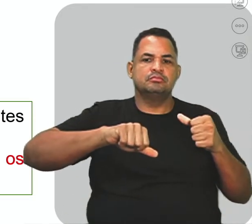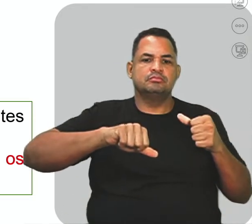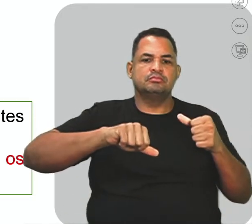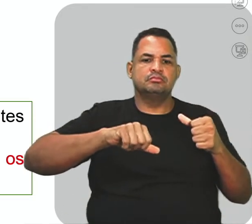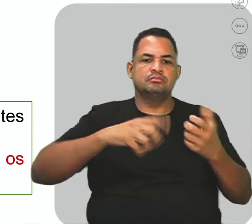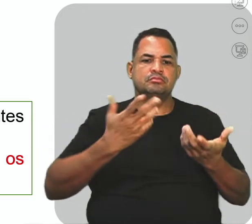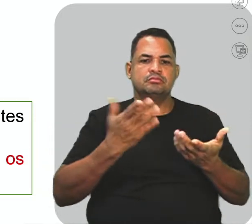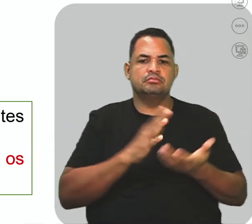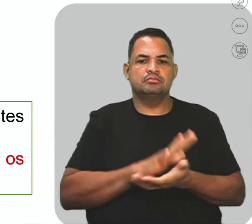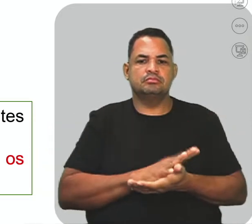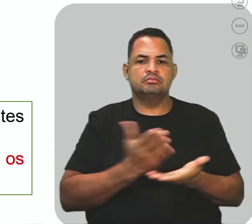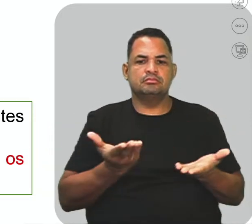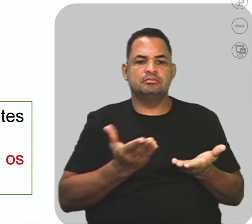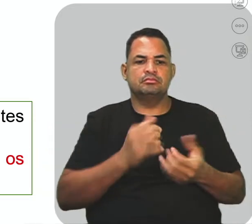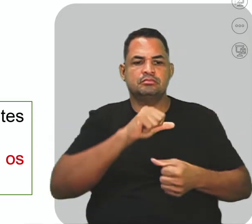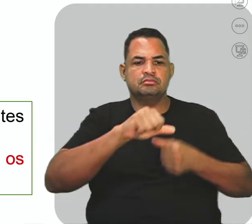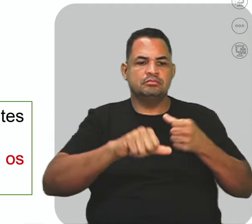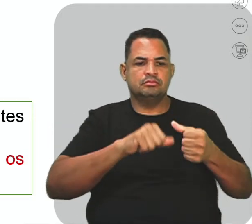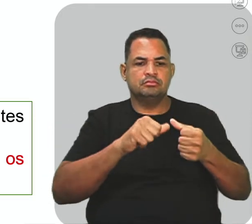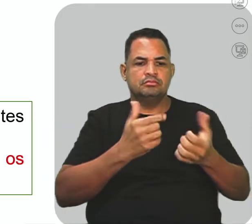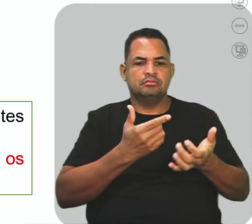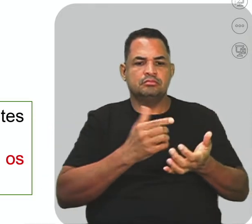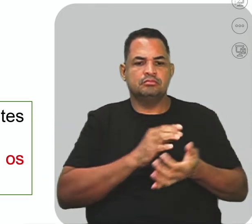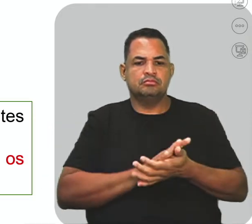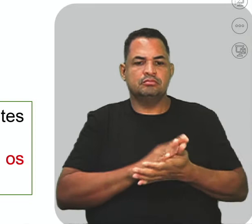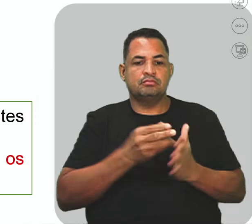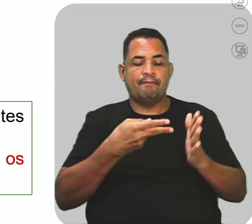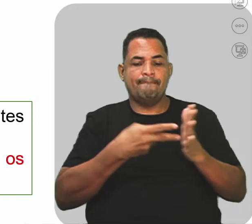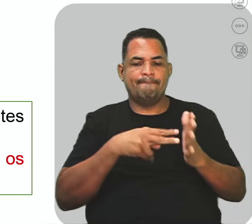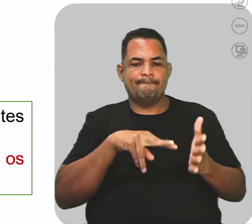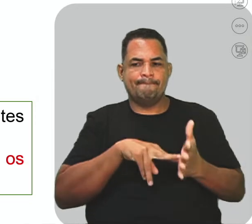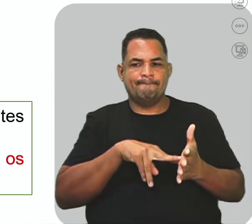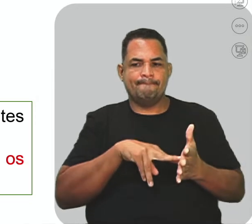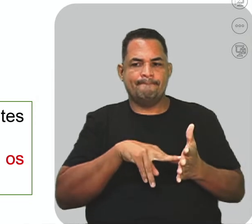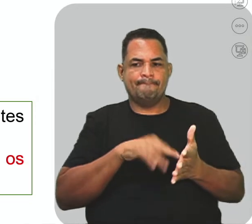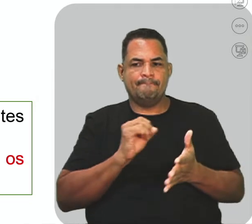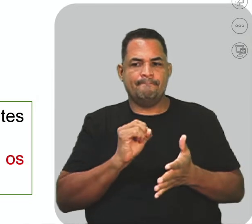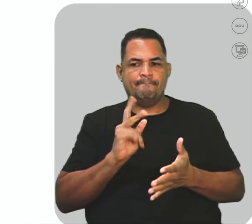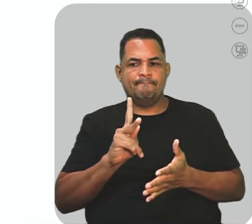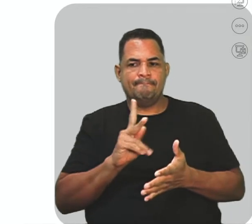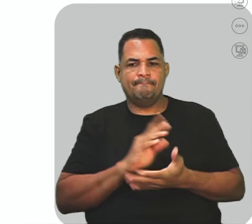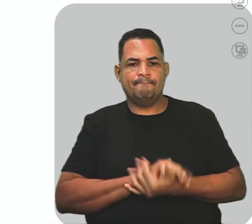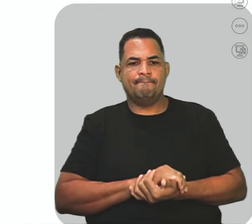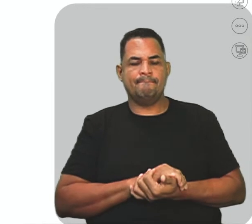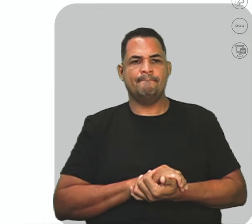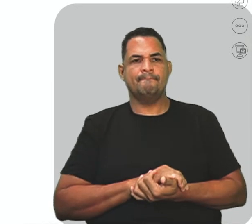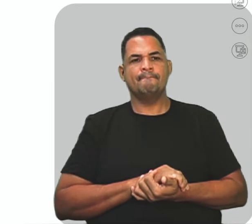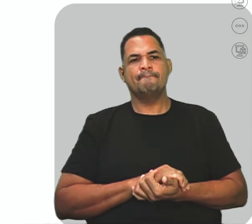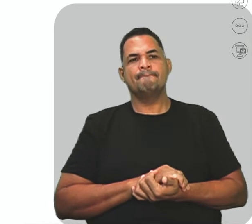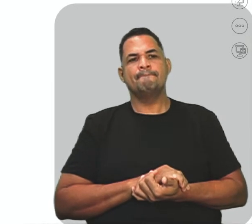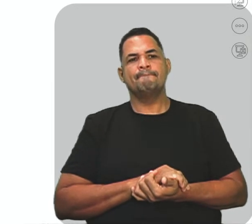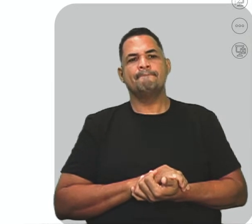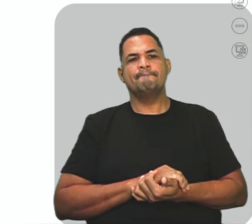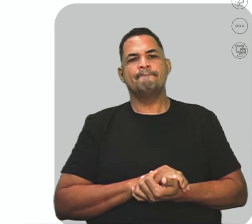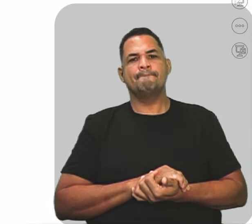isso implica em mudança de sentido, ok? Vamos lá.